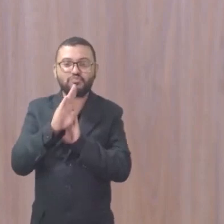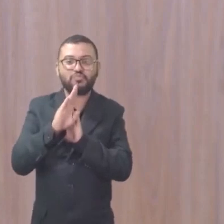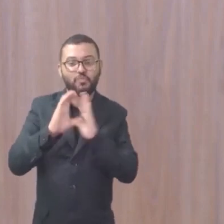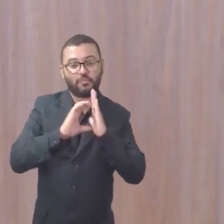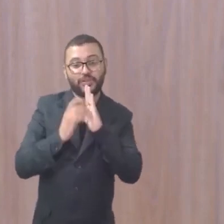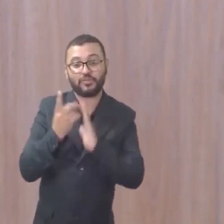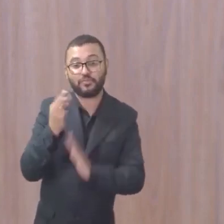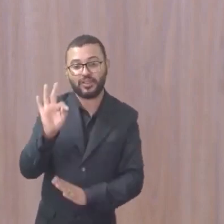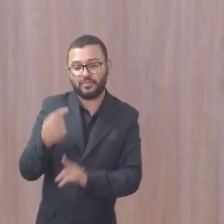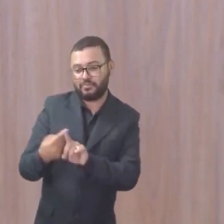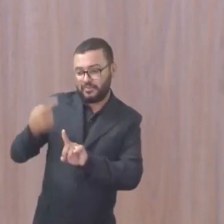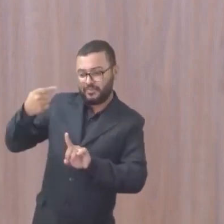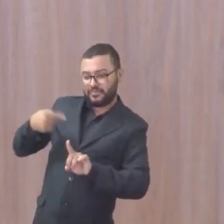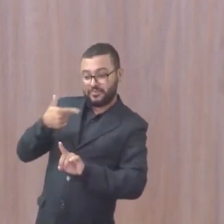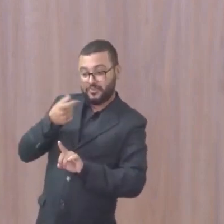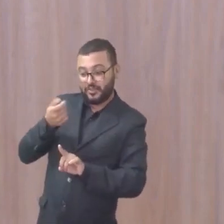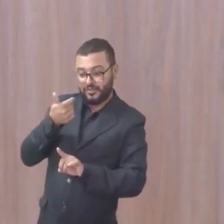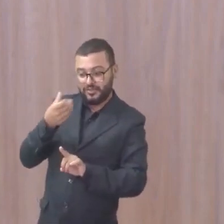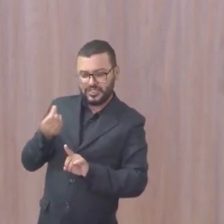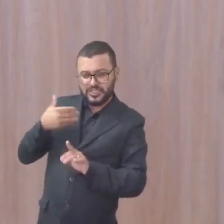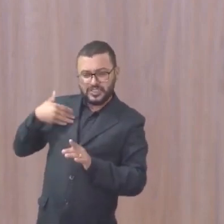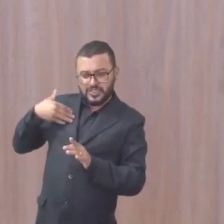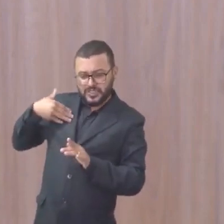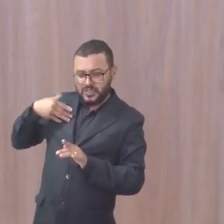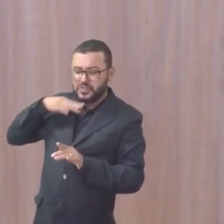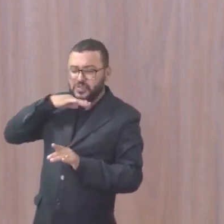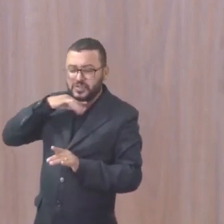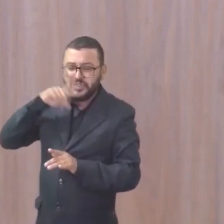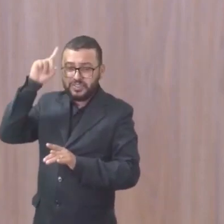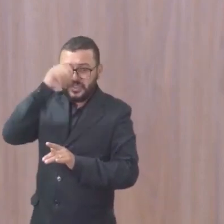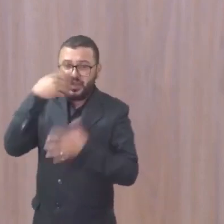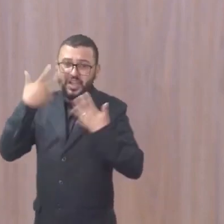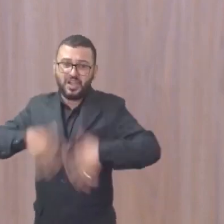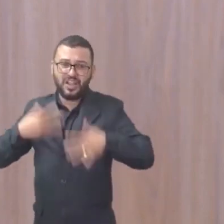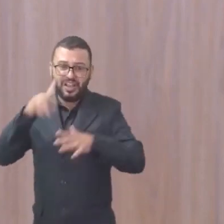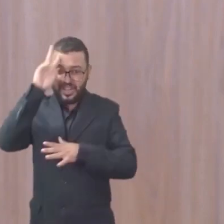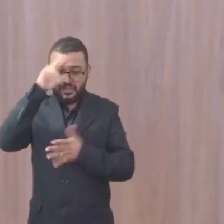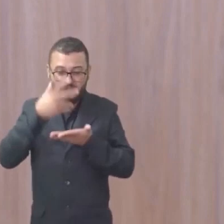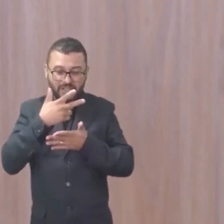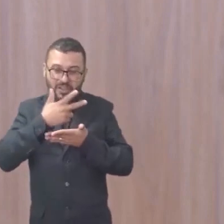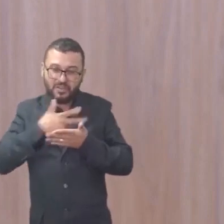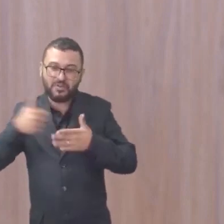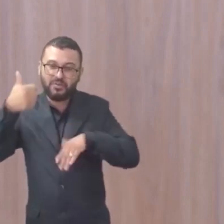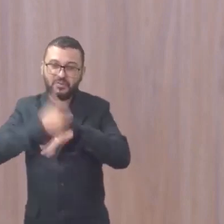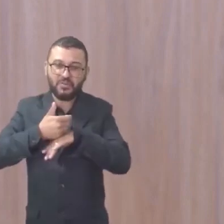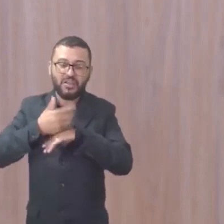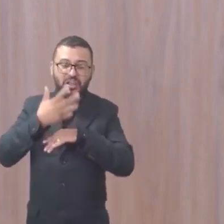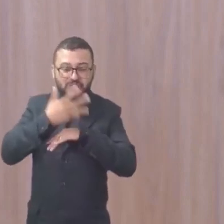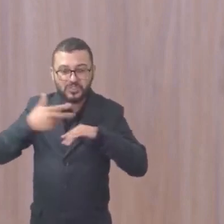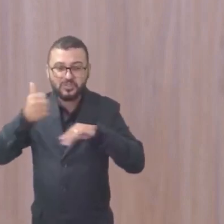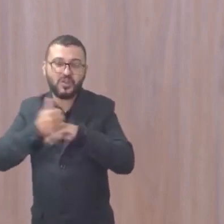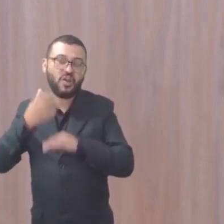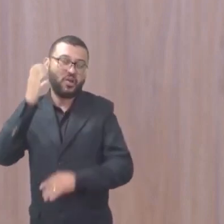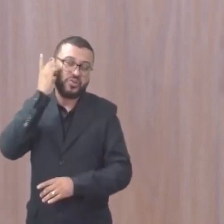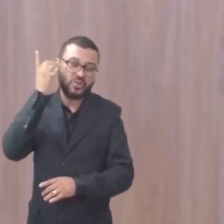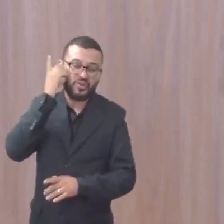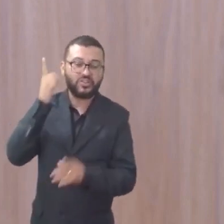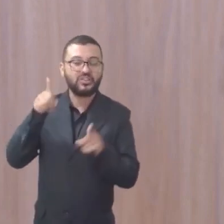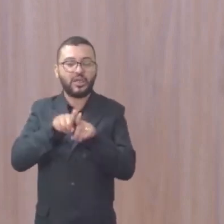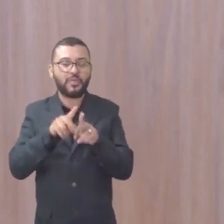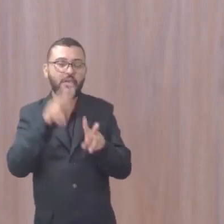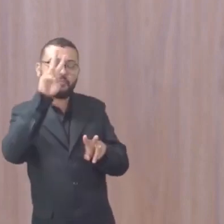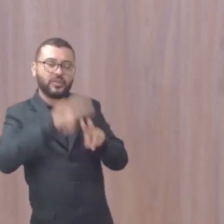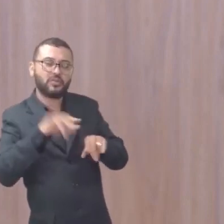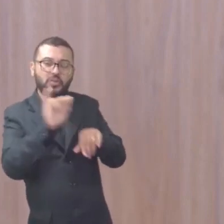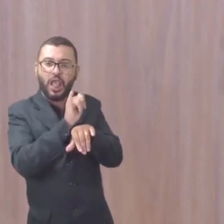desde 2016 nós vemos sofrendo perseguição, seja com aquele impeachment do golpe contra a presidenta Dilma, seja das prisões da Lava